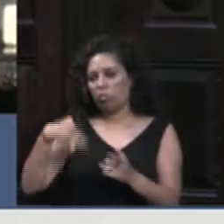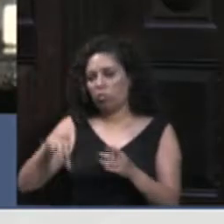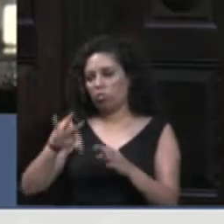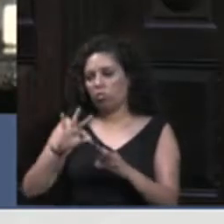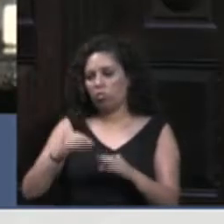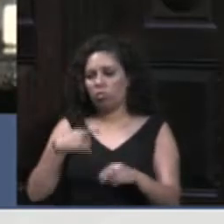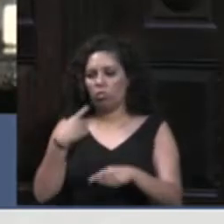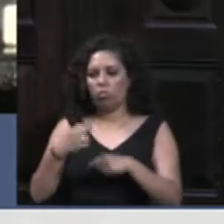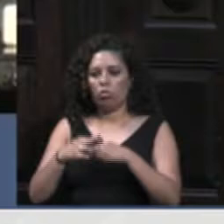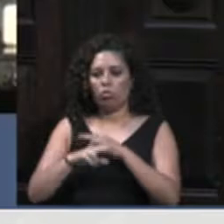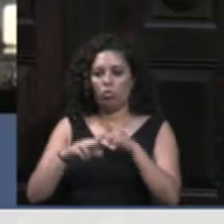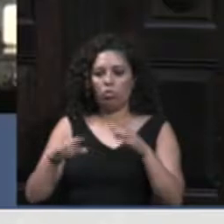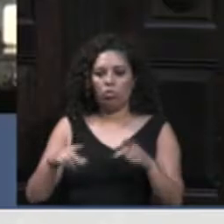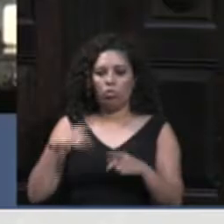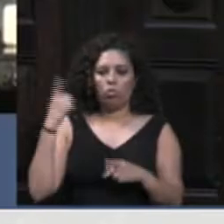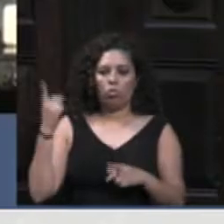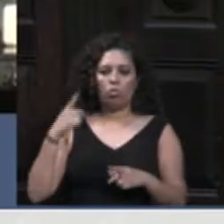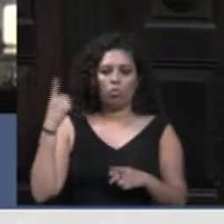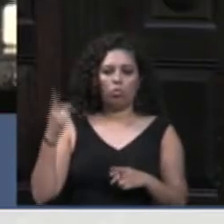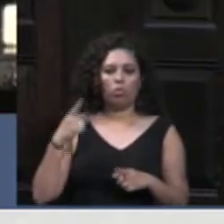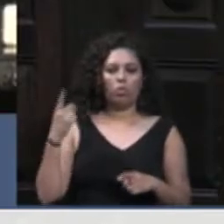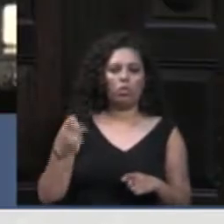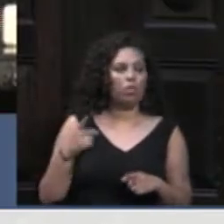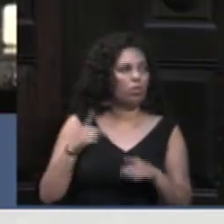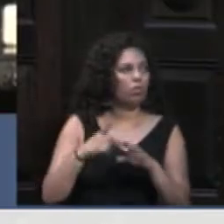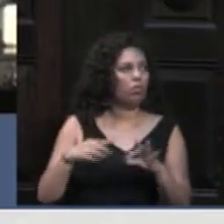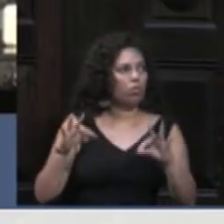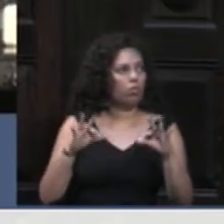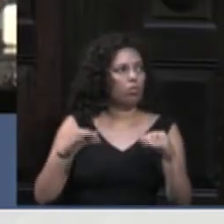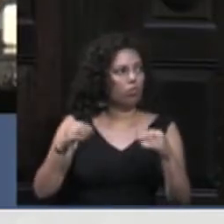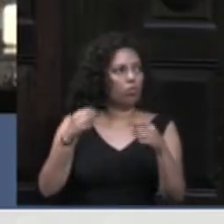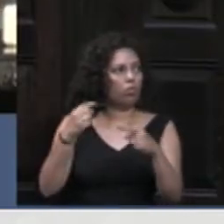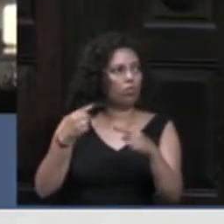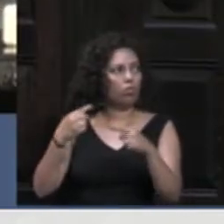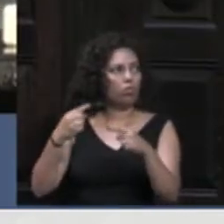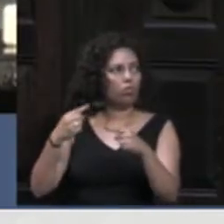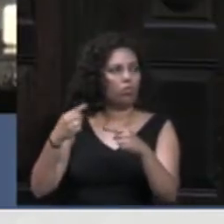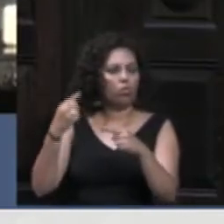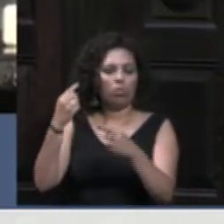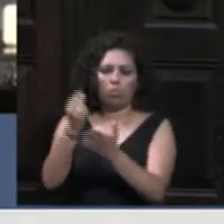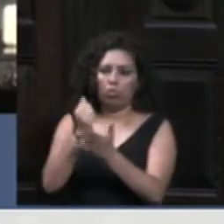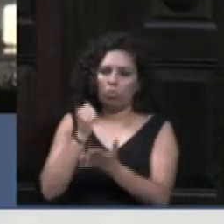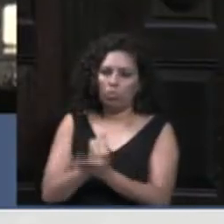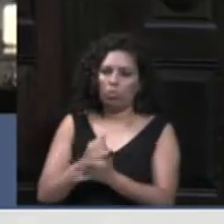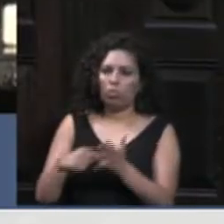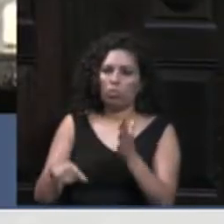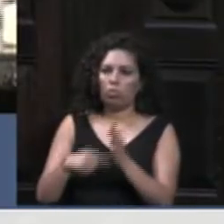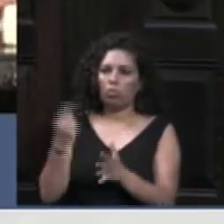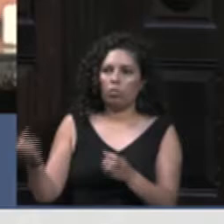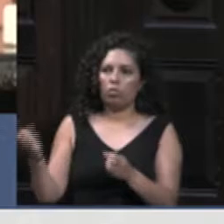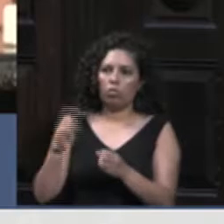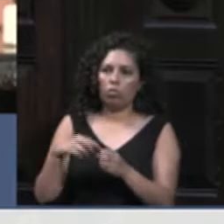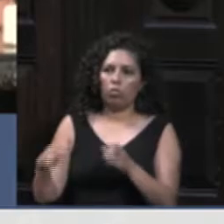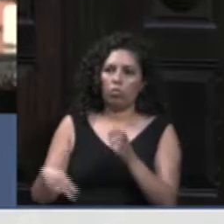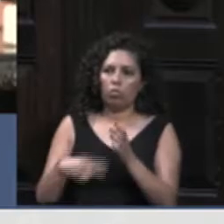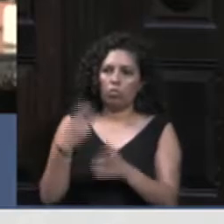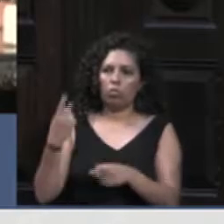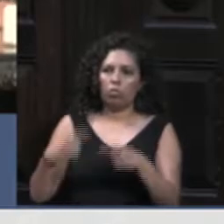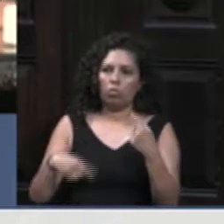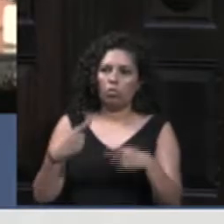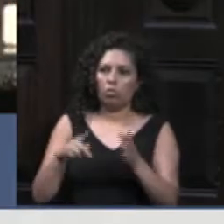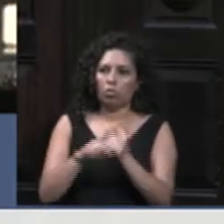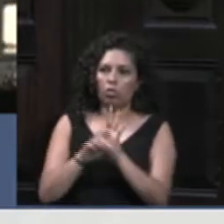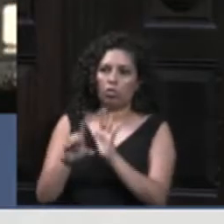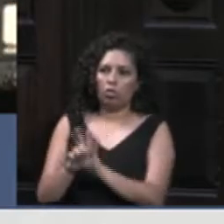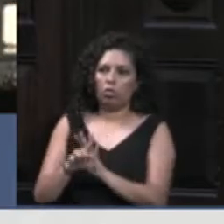ninguém queira discutir, encerrada a discussão, em votação. Seus que aprovam a comissão, aprovado. Em primeira, retorna em segunda discussão. Projeto de